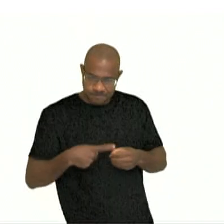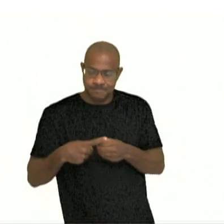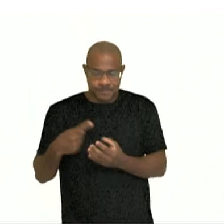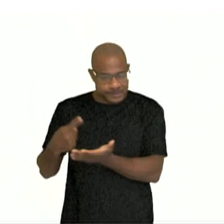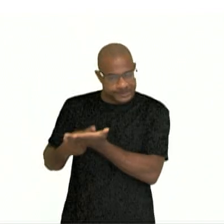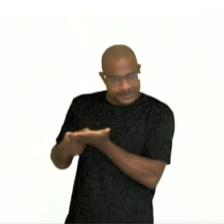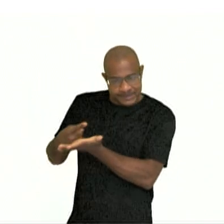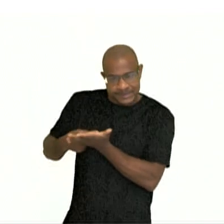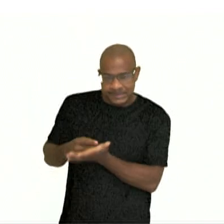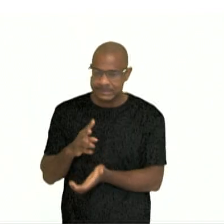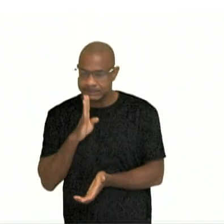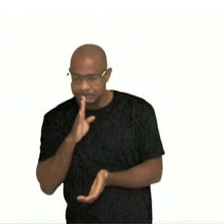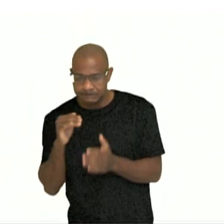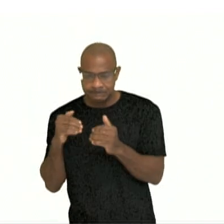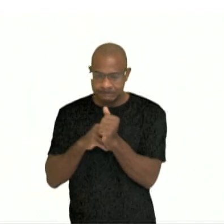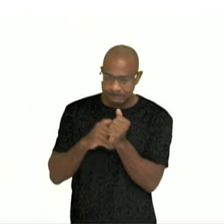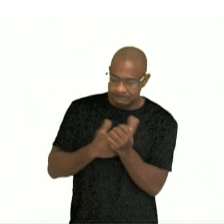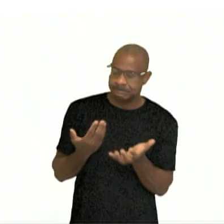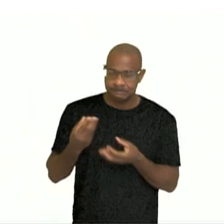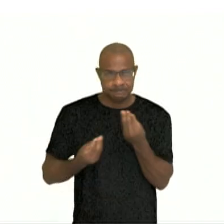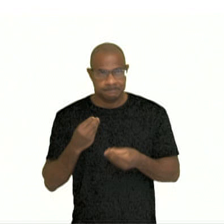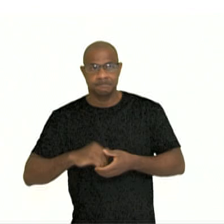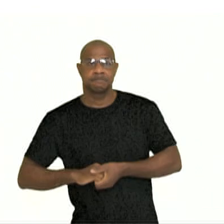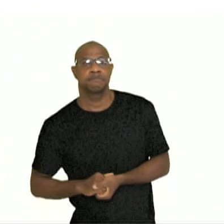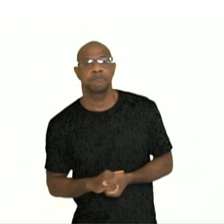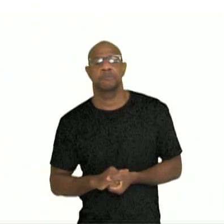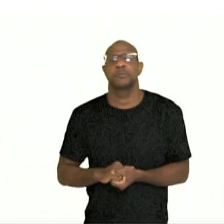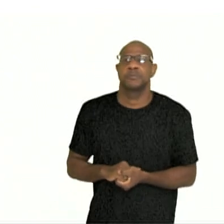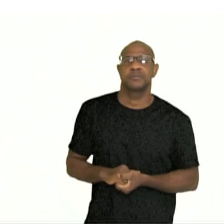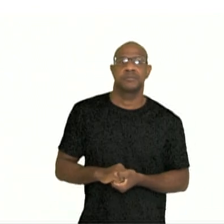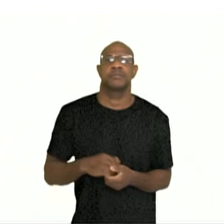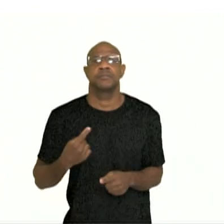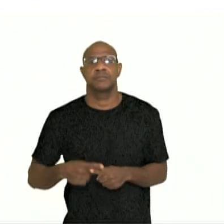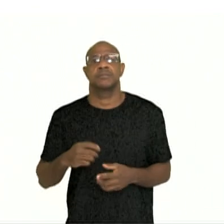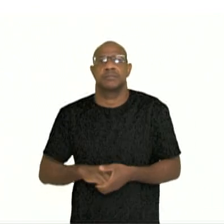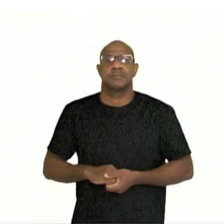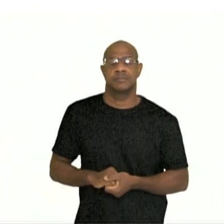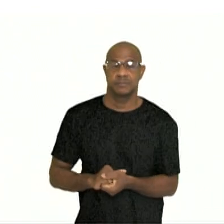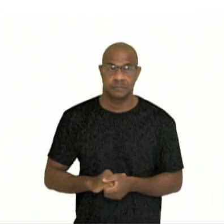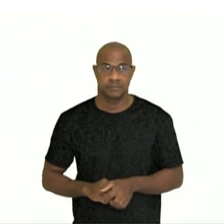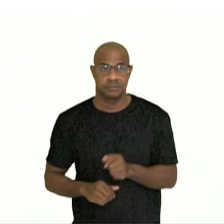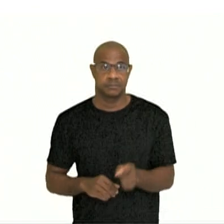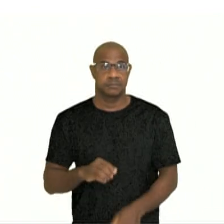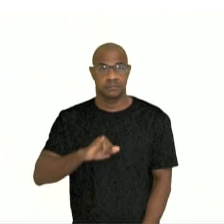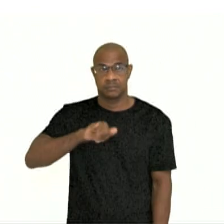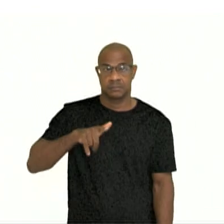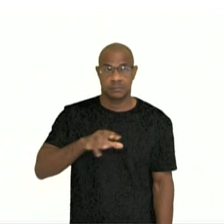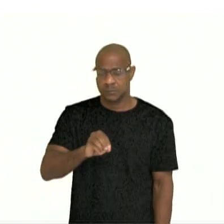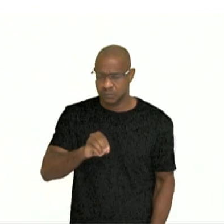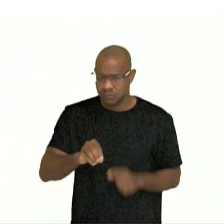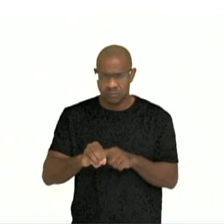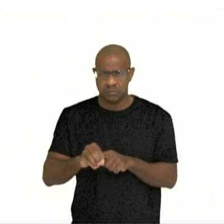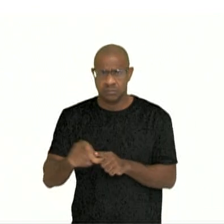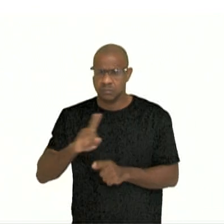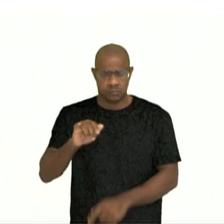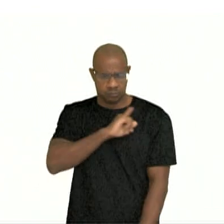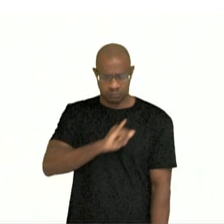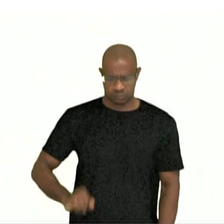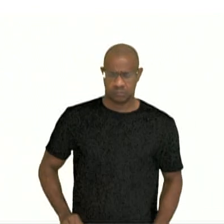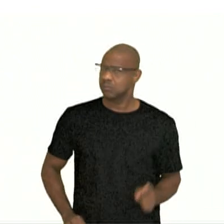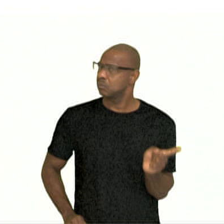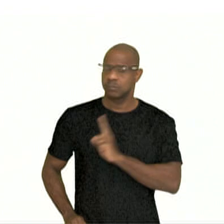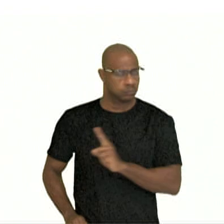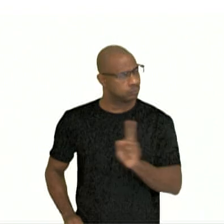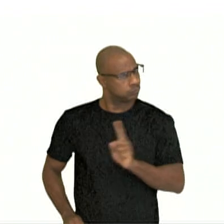a República em Roma, né, porque muita gente confunde, achando que o Júlio César ele foi o imperador, né, e não foi,